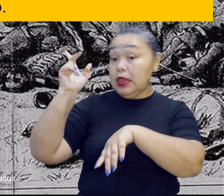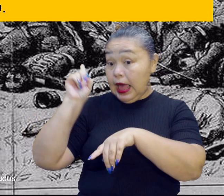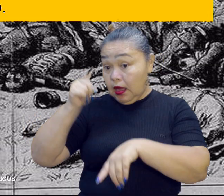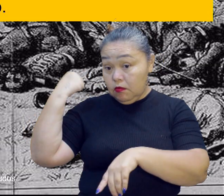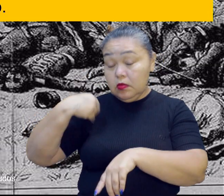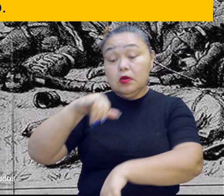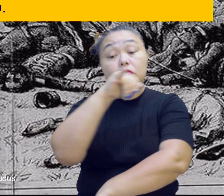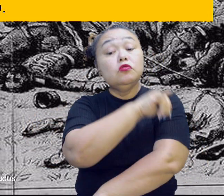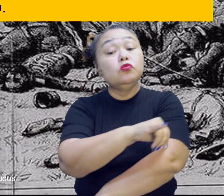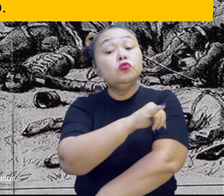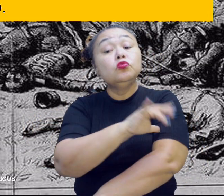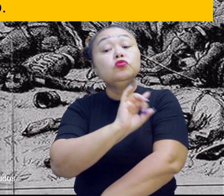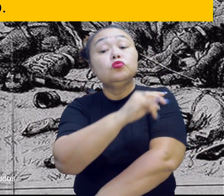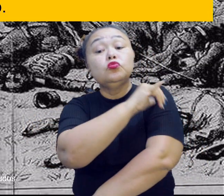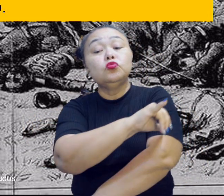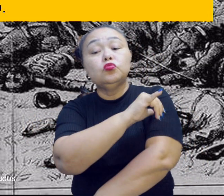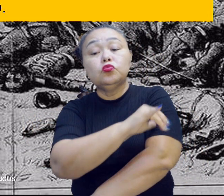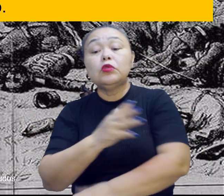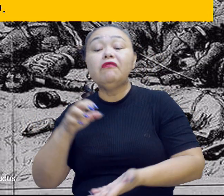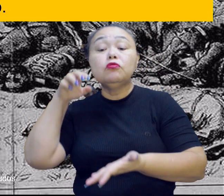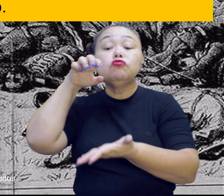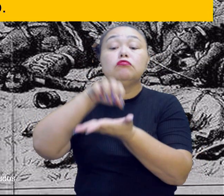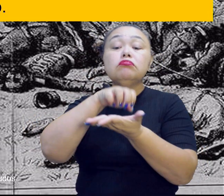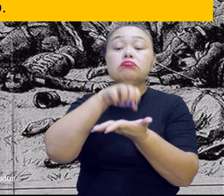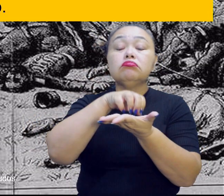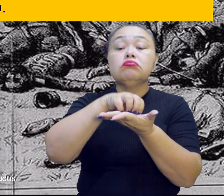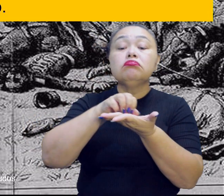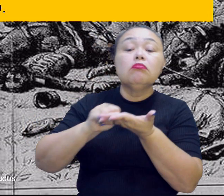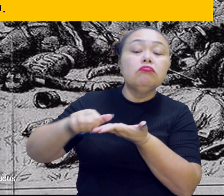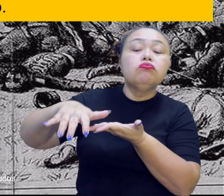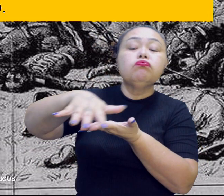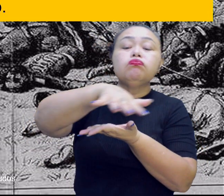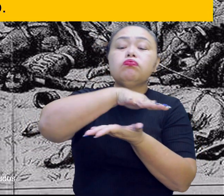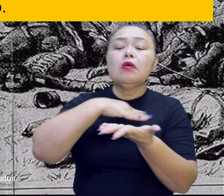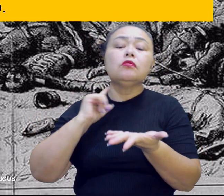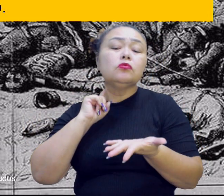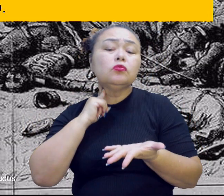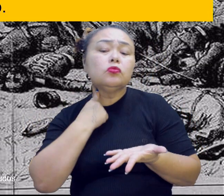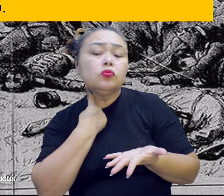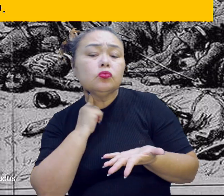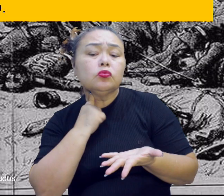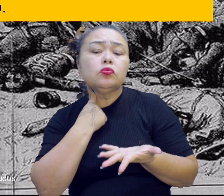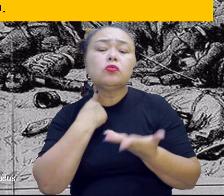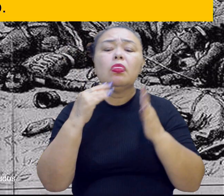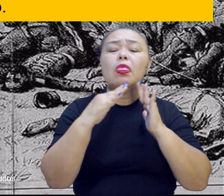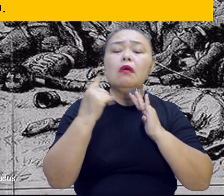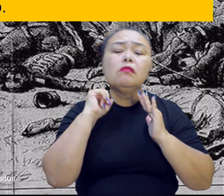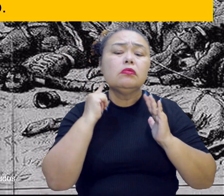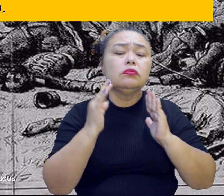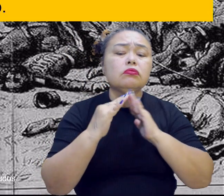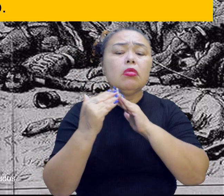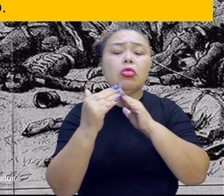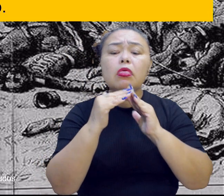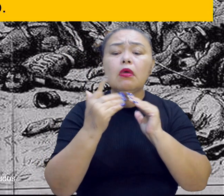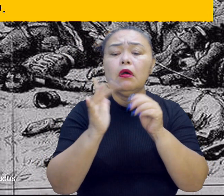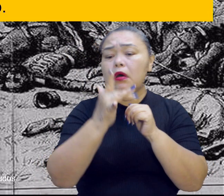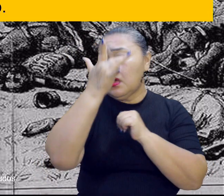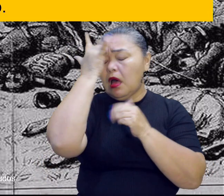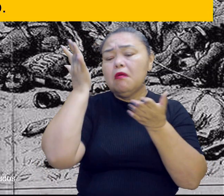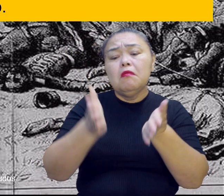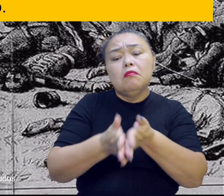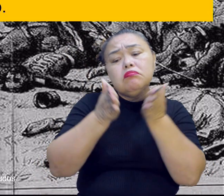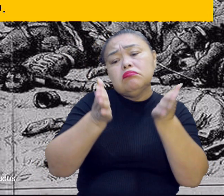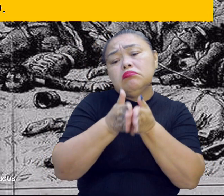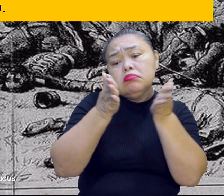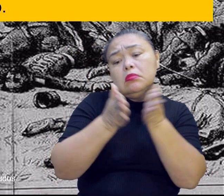Janeiro. Só que o Rio de Janeiro, no centro, estava tomado por muita sujeira, muitos casebres, e a maioria das pessoas